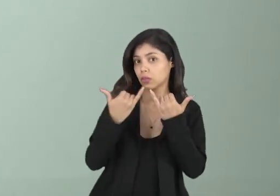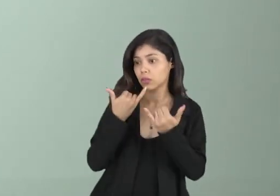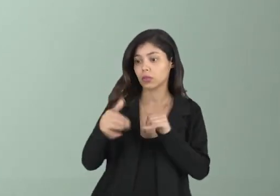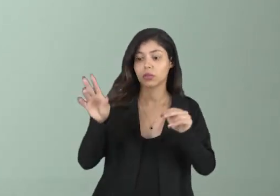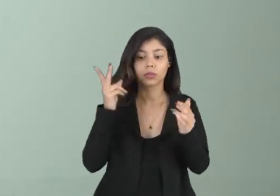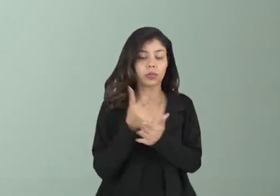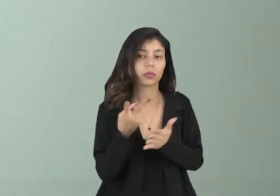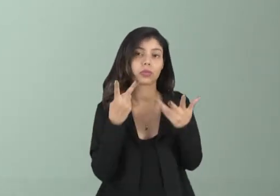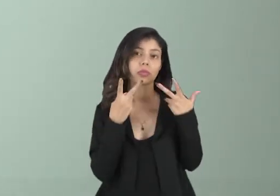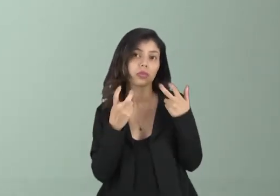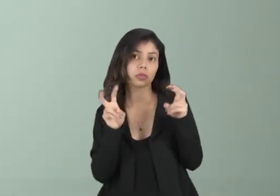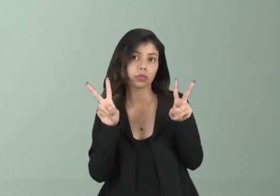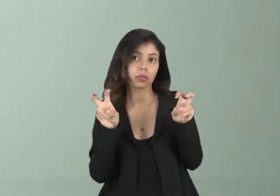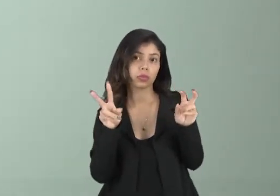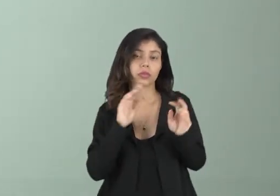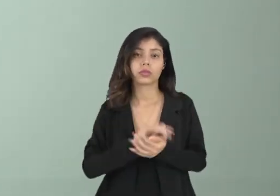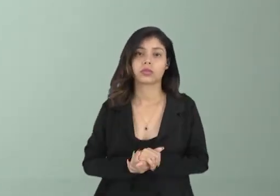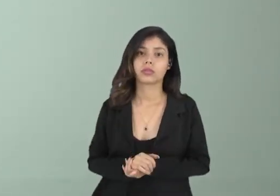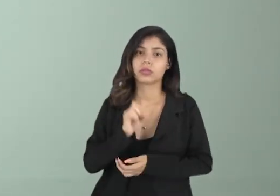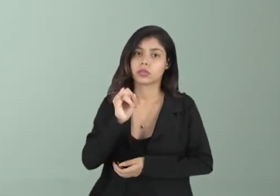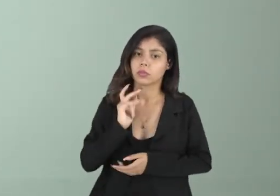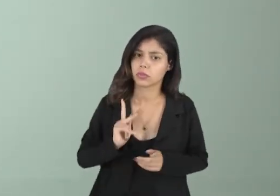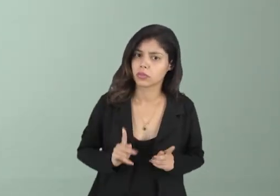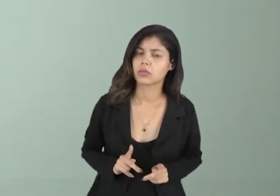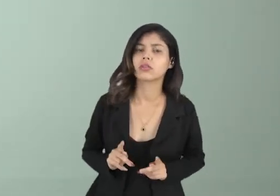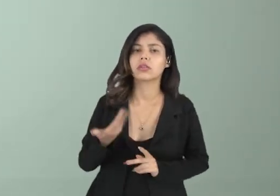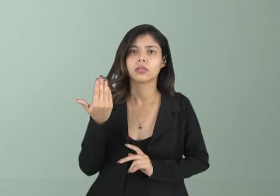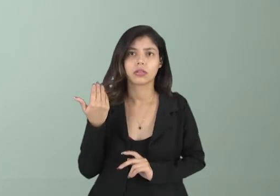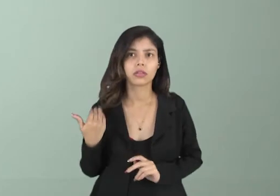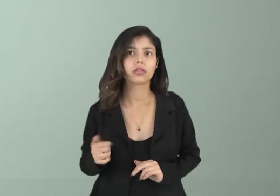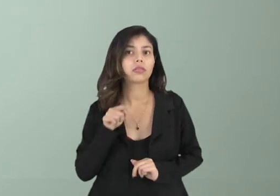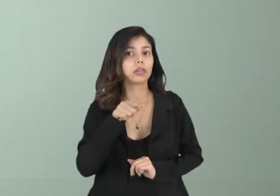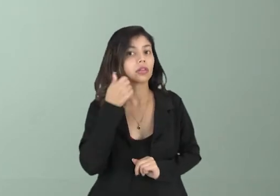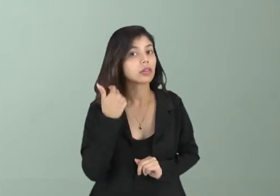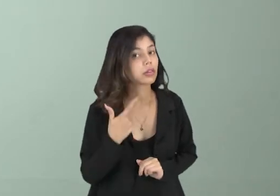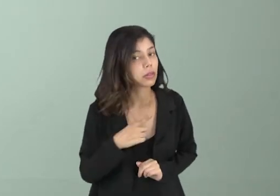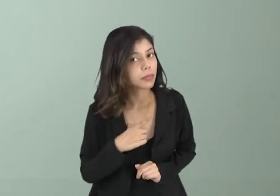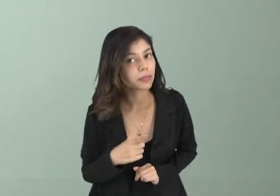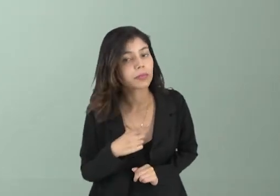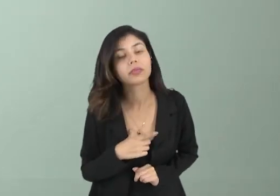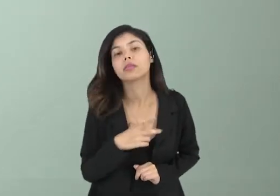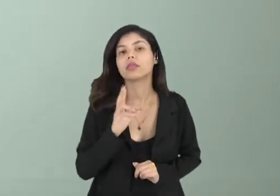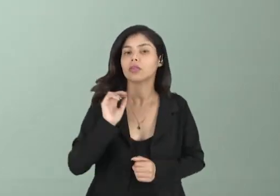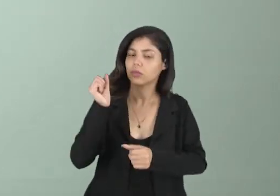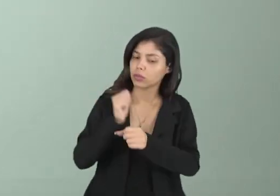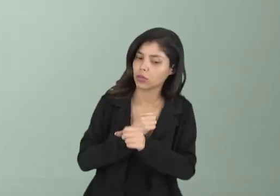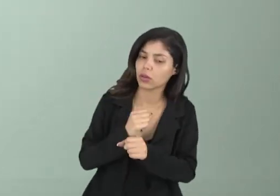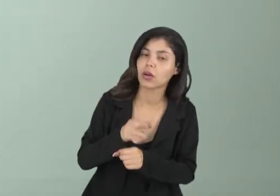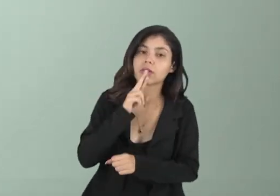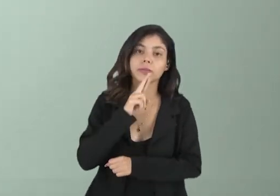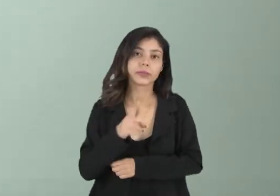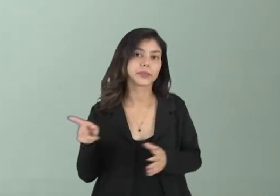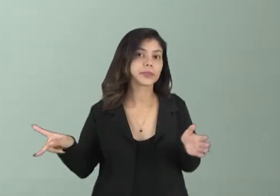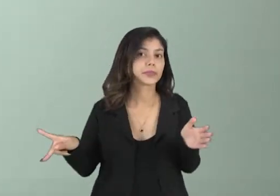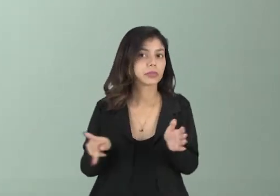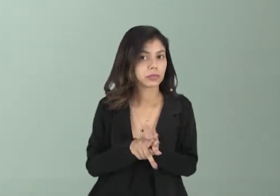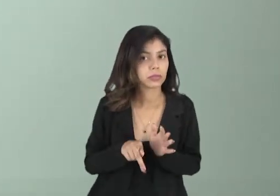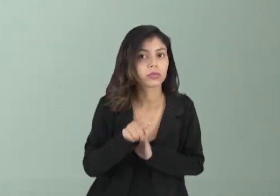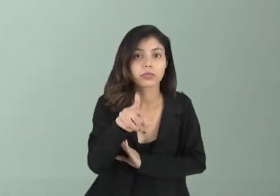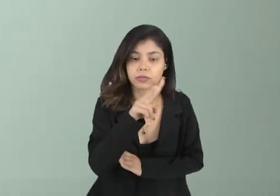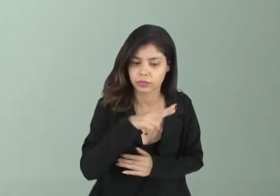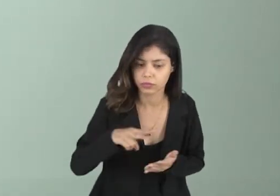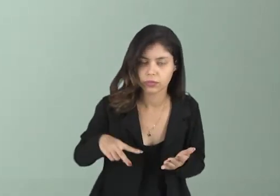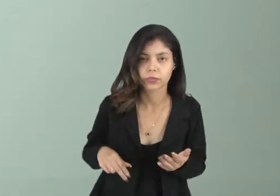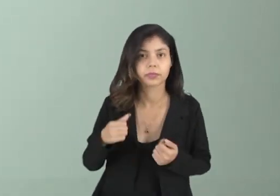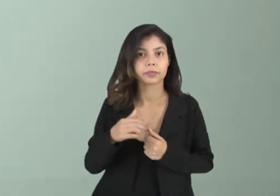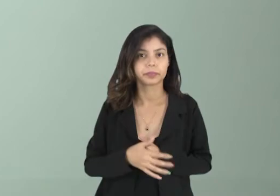mesmo tema para você se posicionar, para que você tenha uma construção a respeito do que você